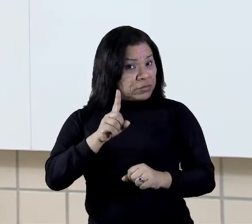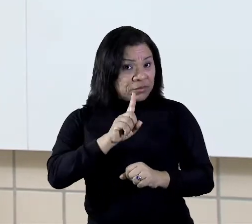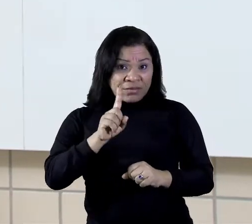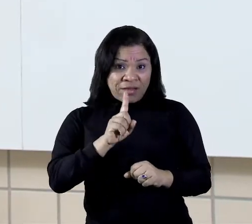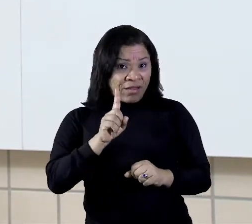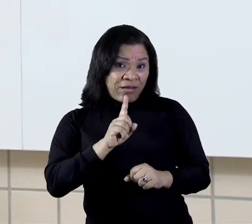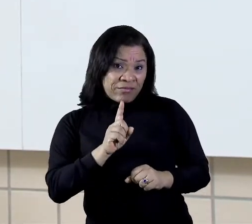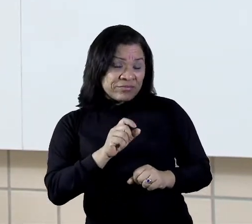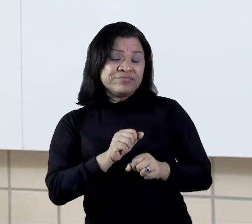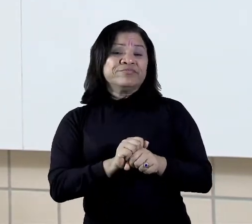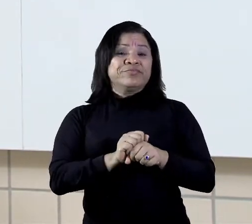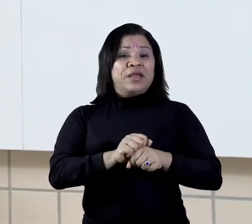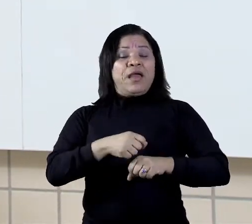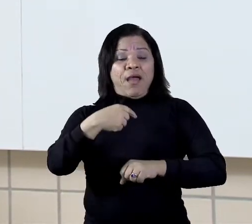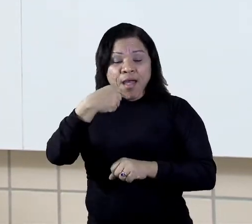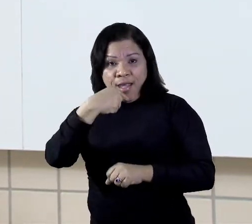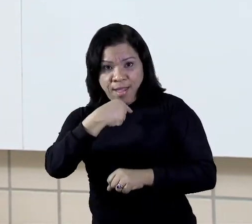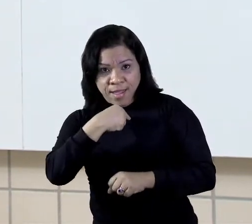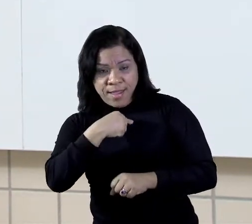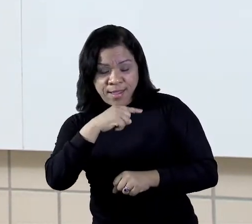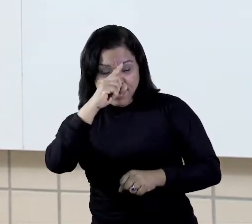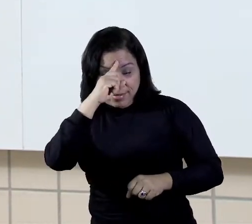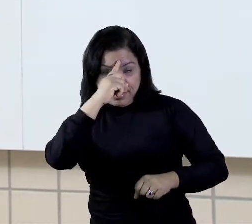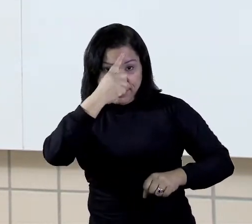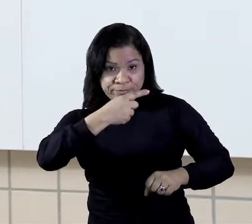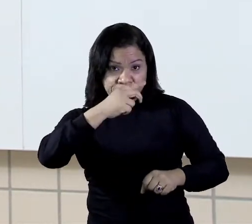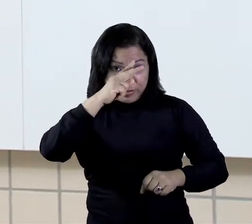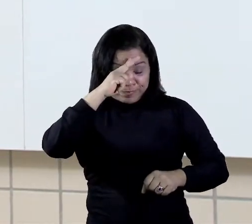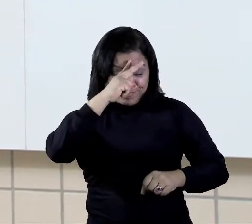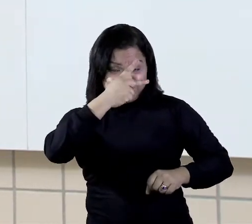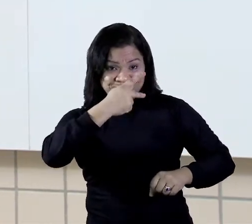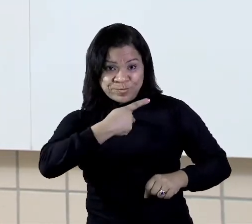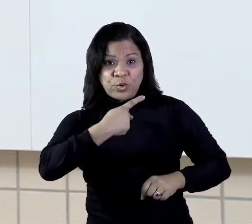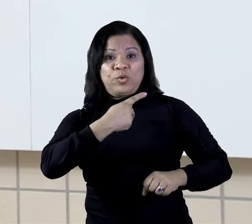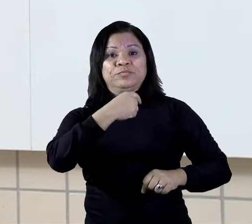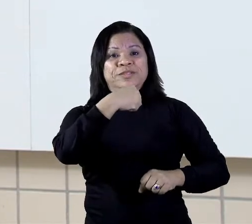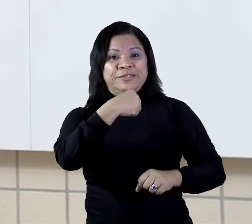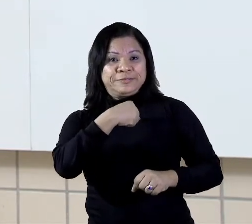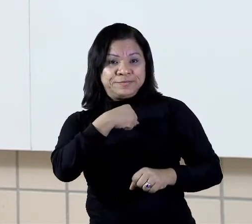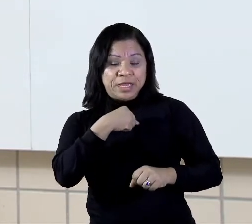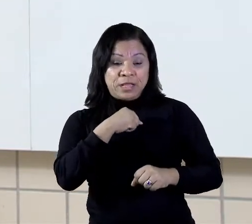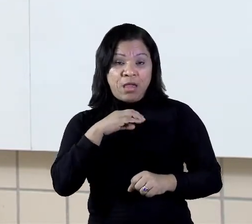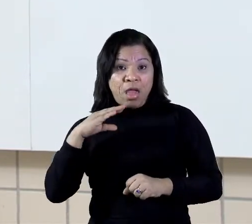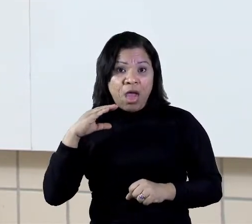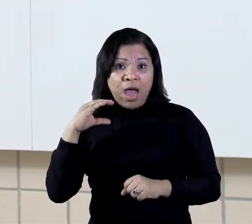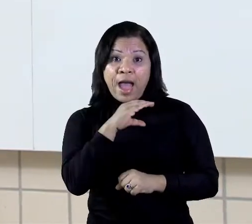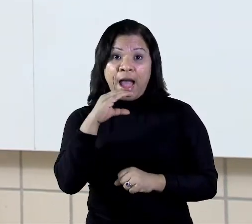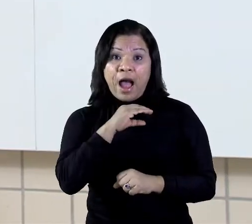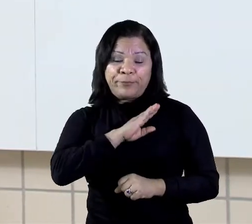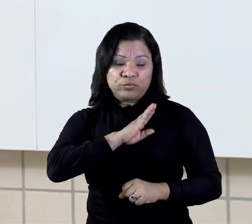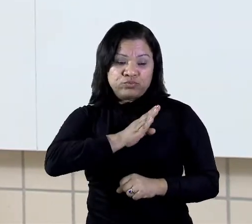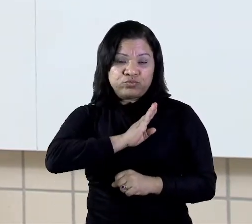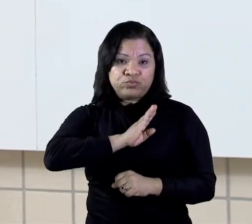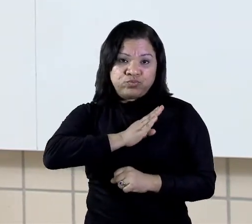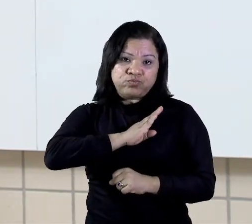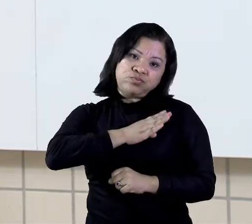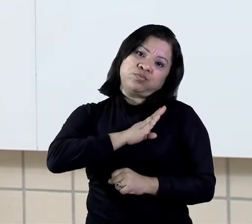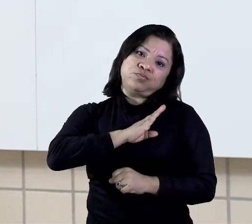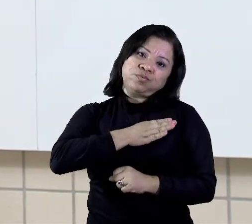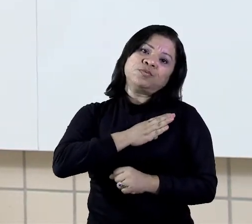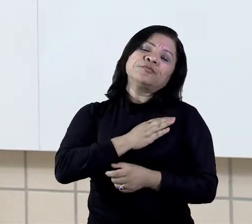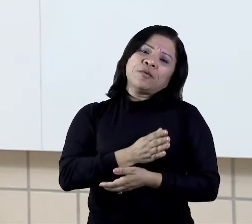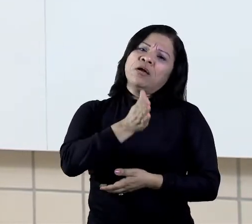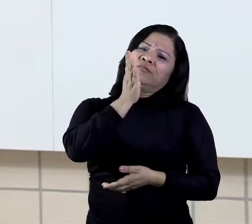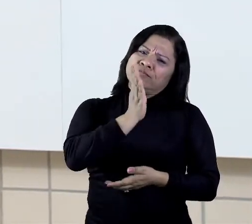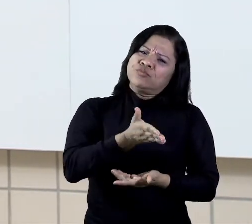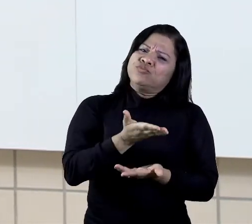causa que tu não comanda ele, mas ele tem uma ação rápida pelo batimento cardíaco. Vocês já